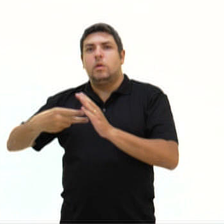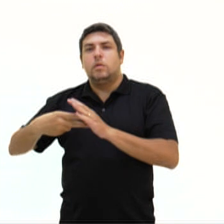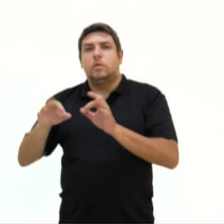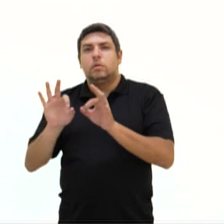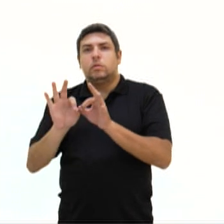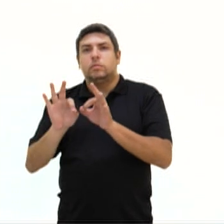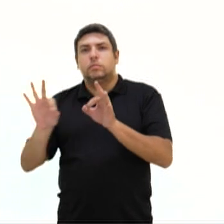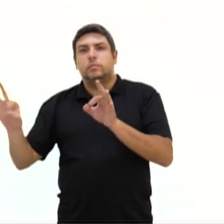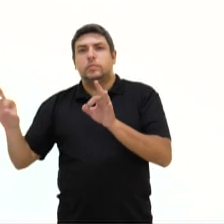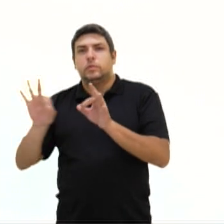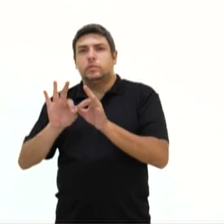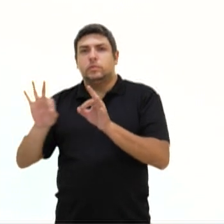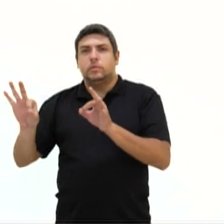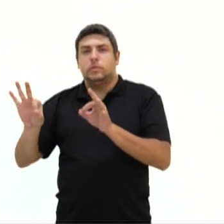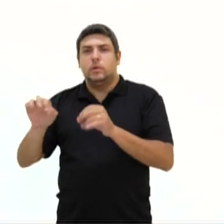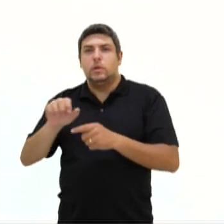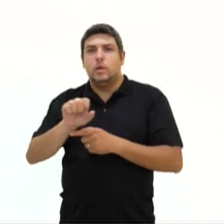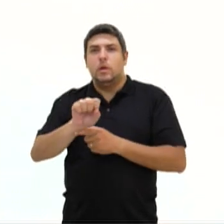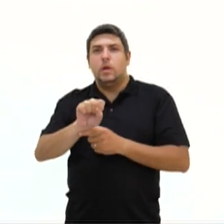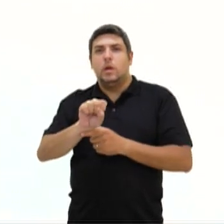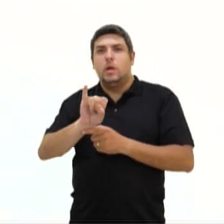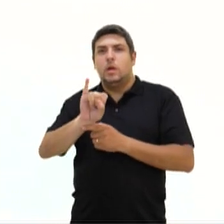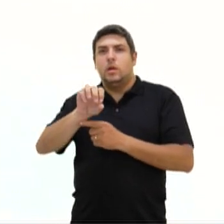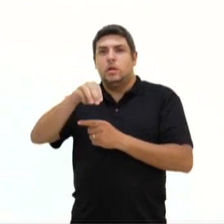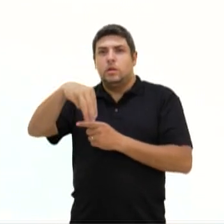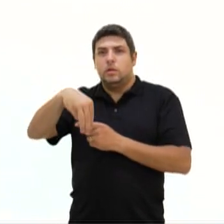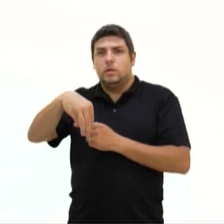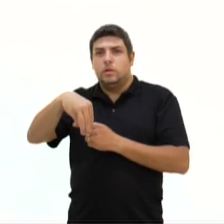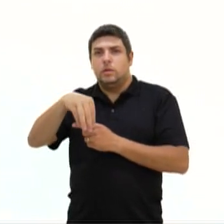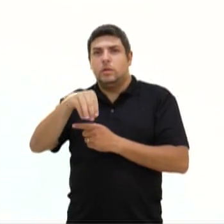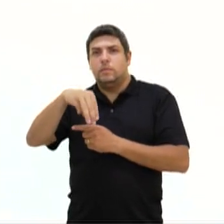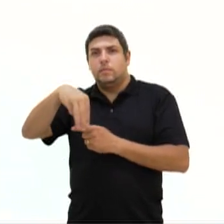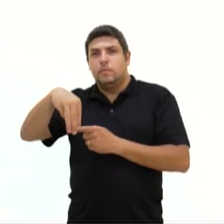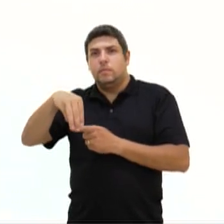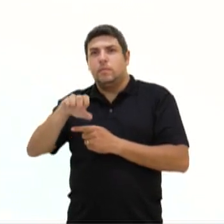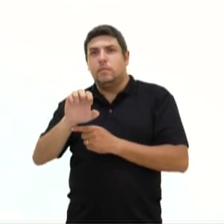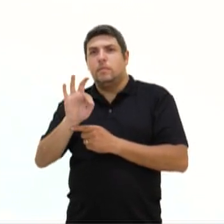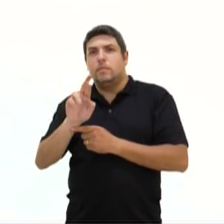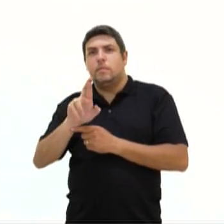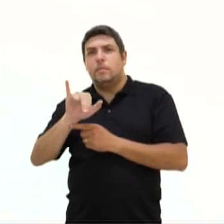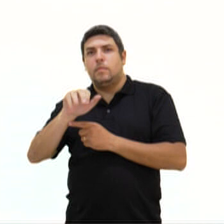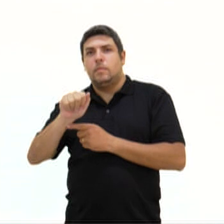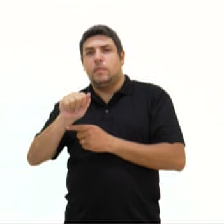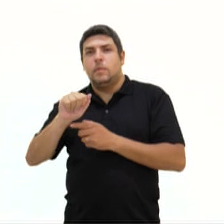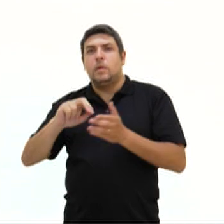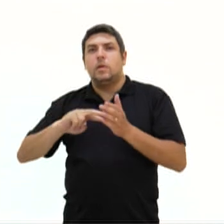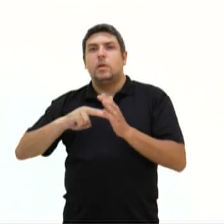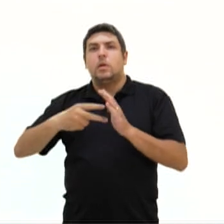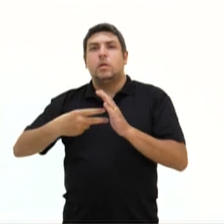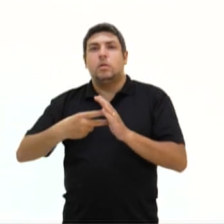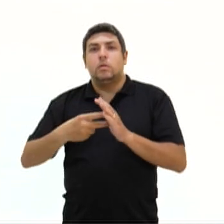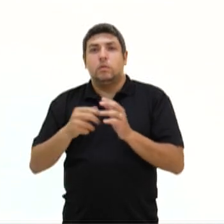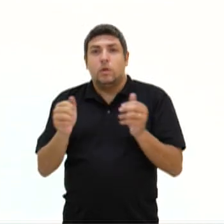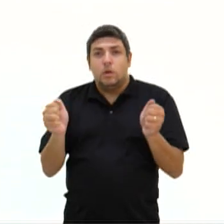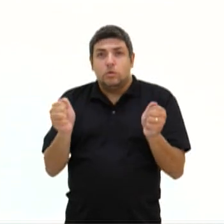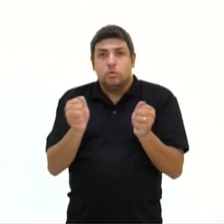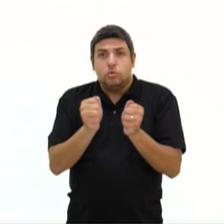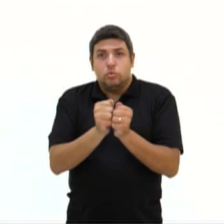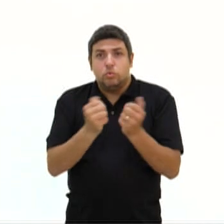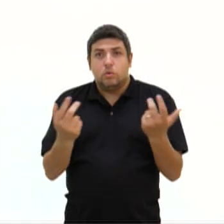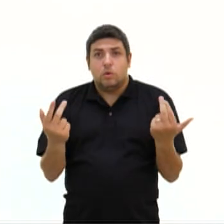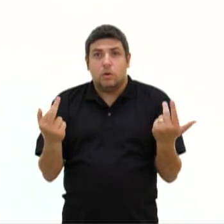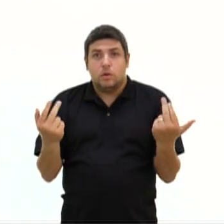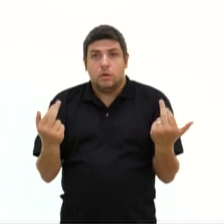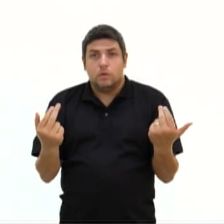isso, simetria. Usamos este termo para expressar a igualdade entre as duas partes.